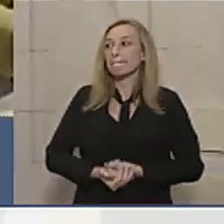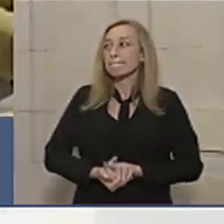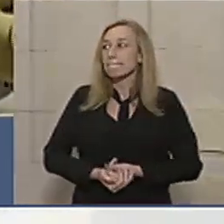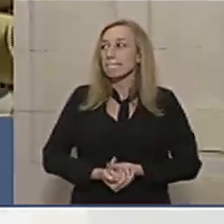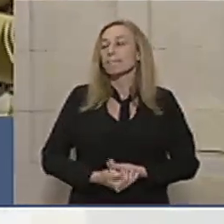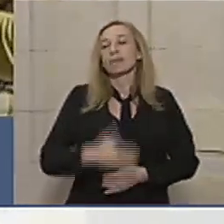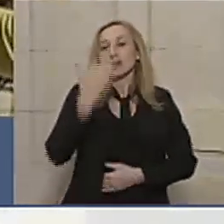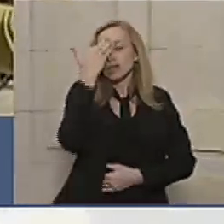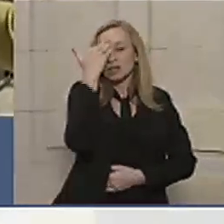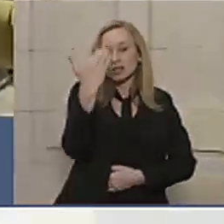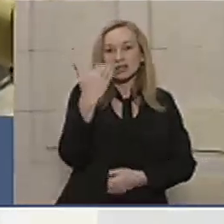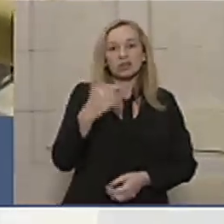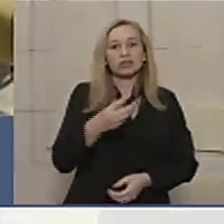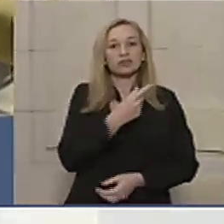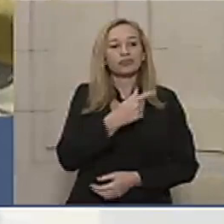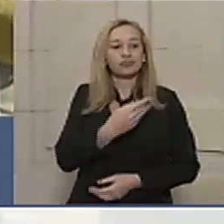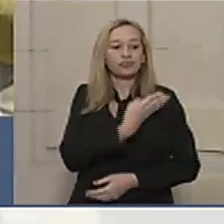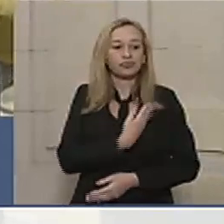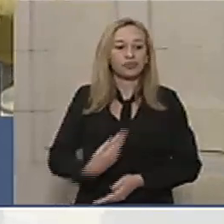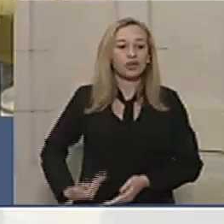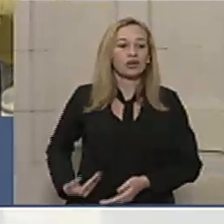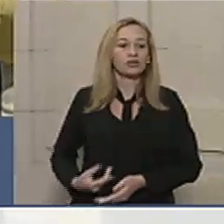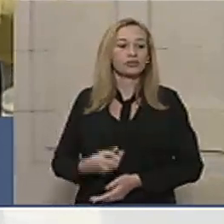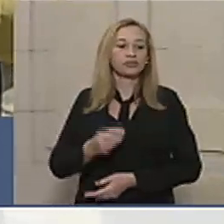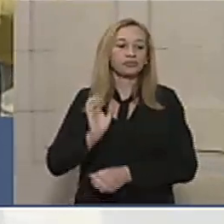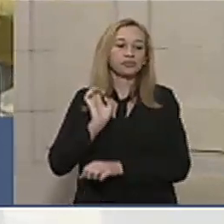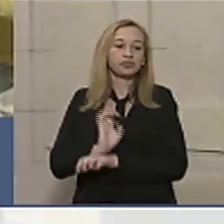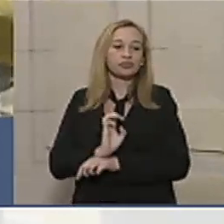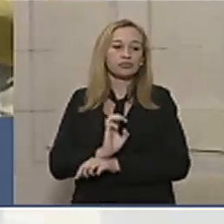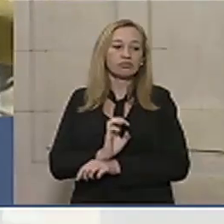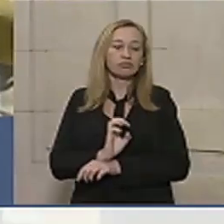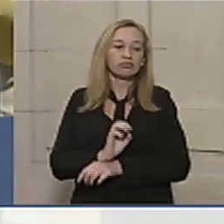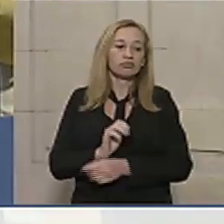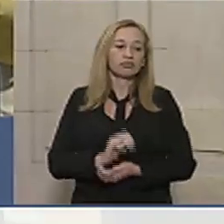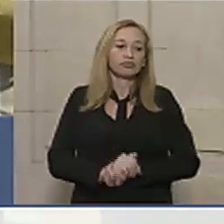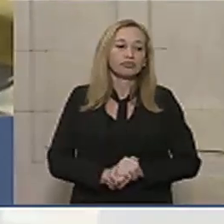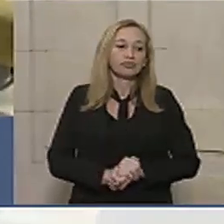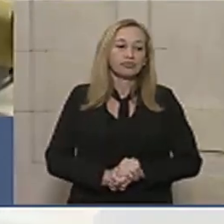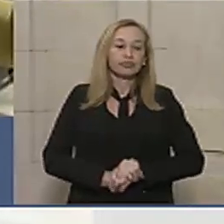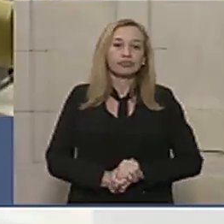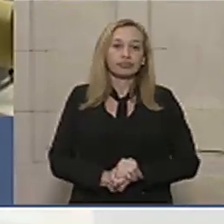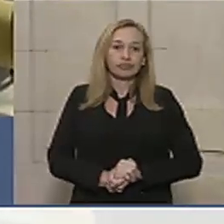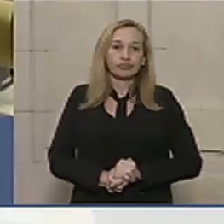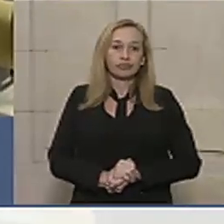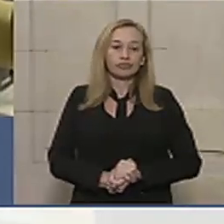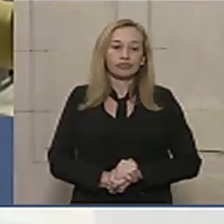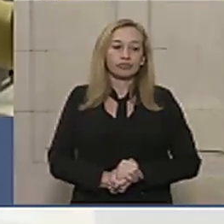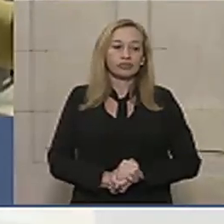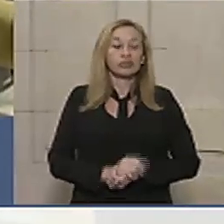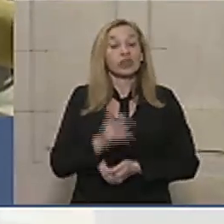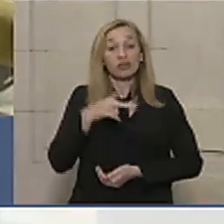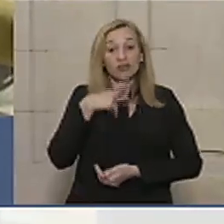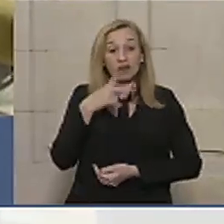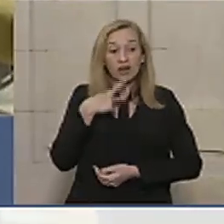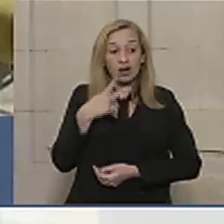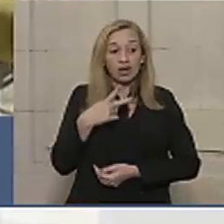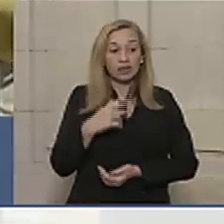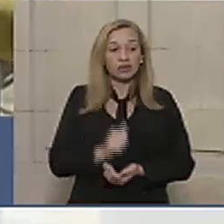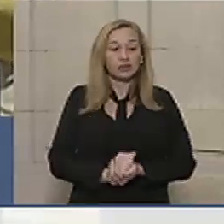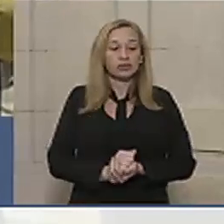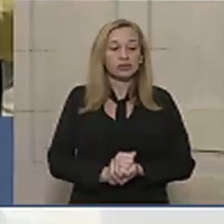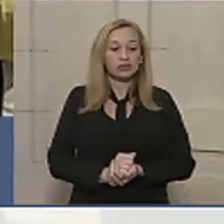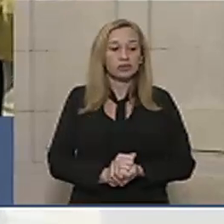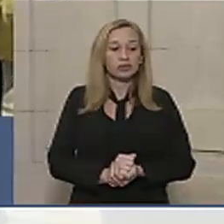aqui agradecer ao governador do estado por ter assumido pessoalmente essa questão do